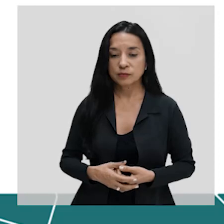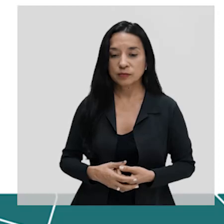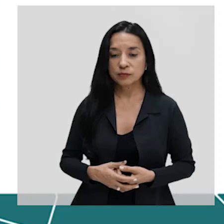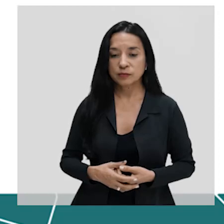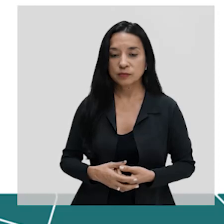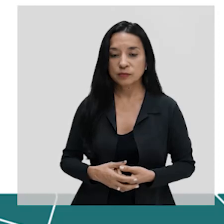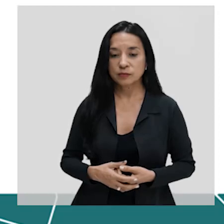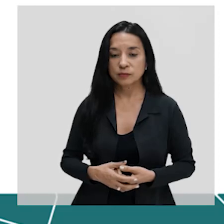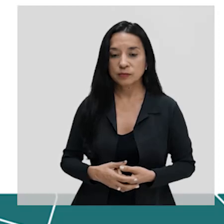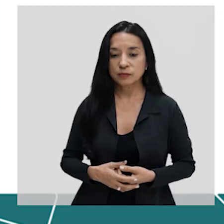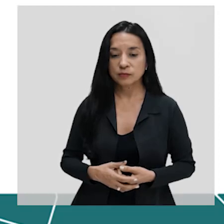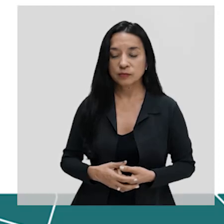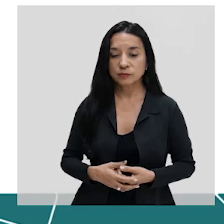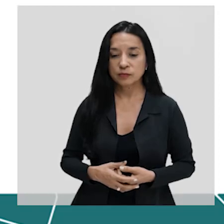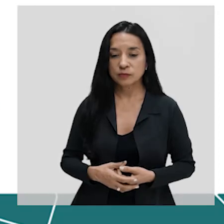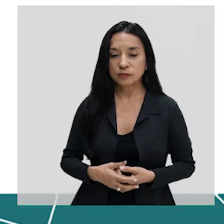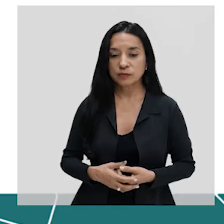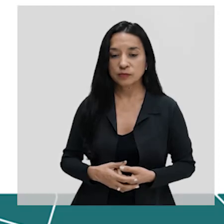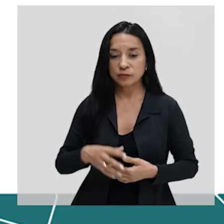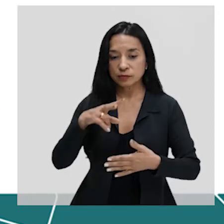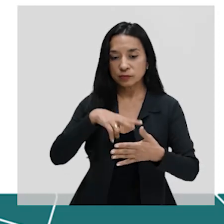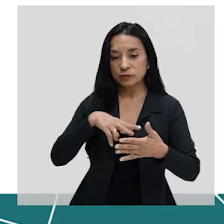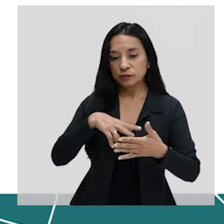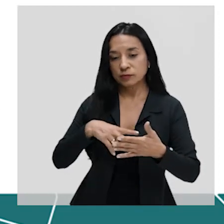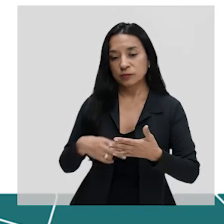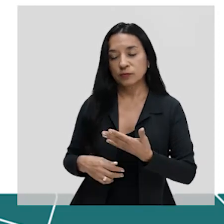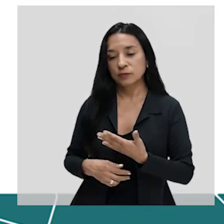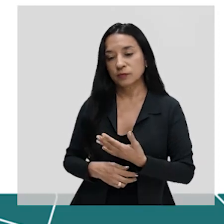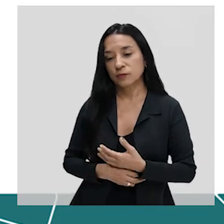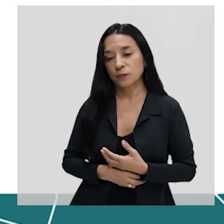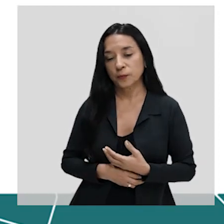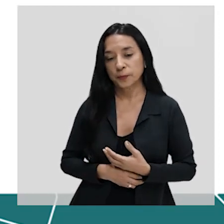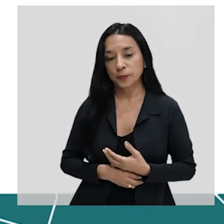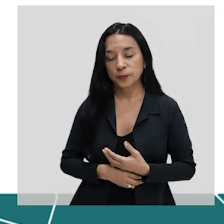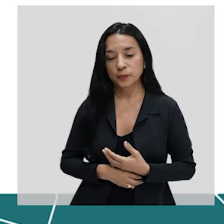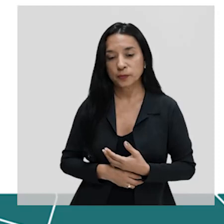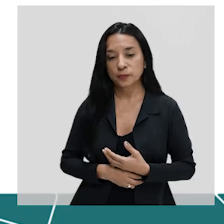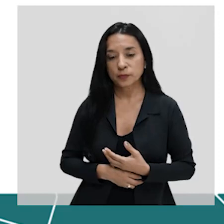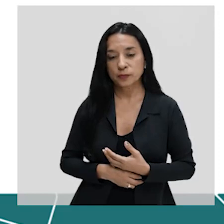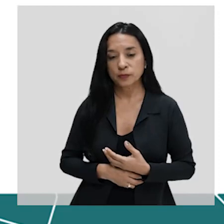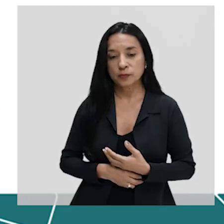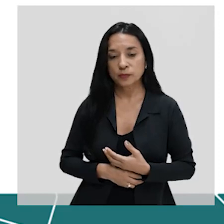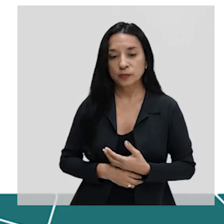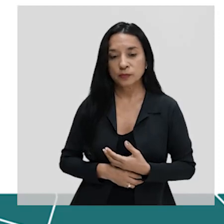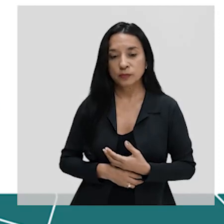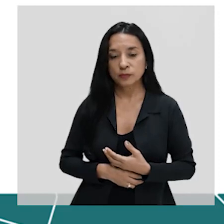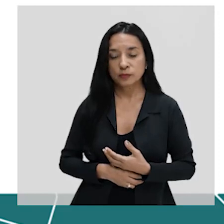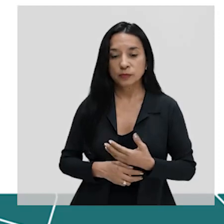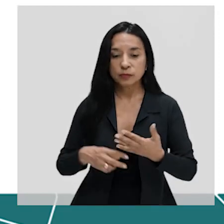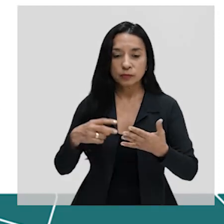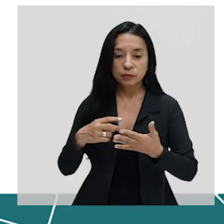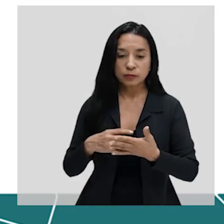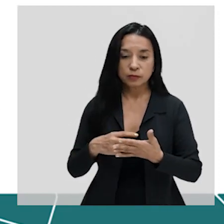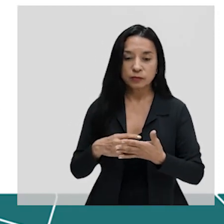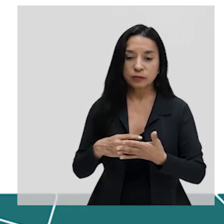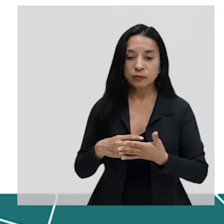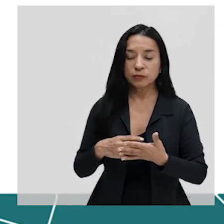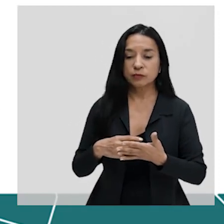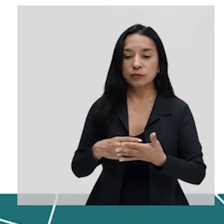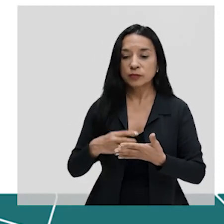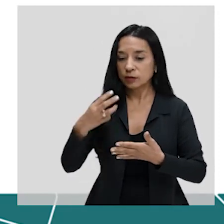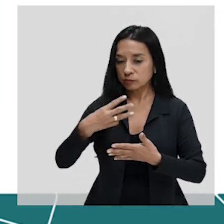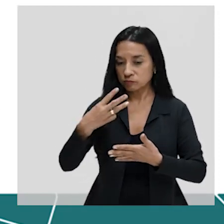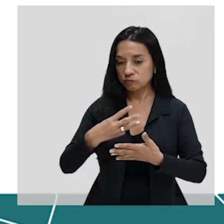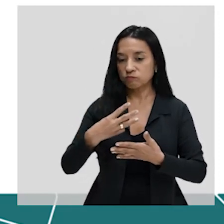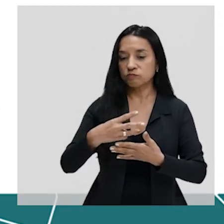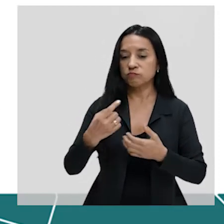indicativo. Aí, contivessem, terceira pessoa do plural do pretérito imperfeito do subjuntivo, e compuser,